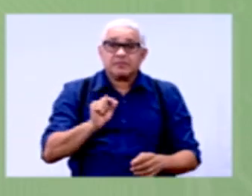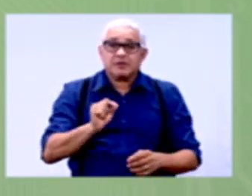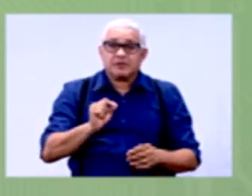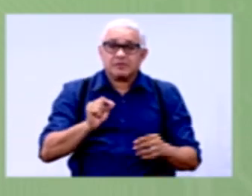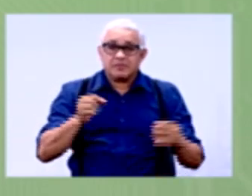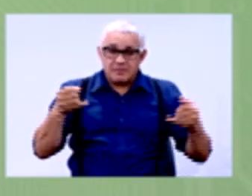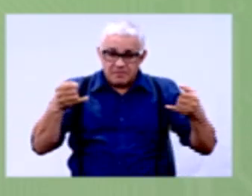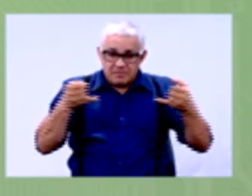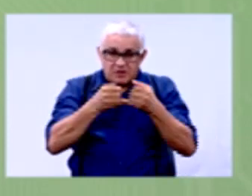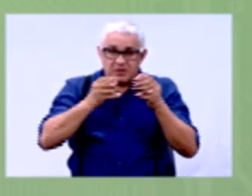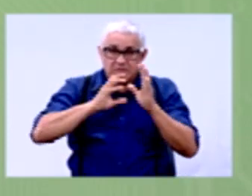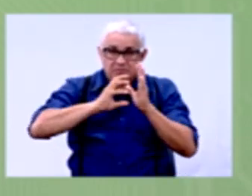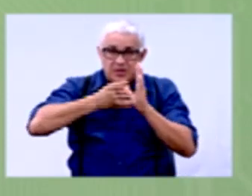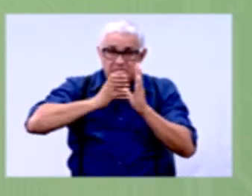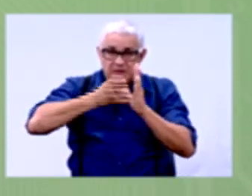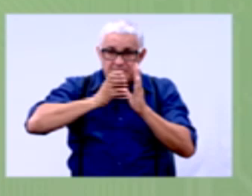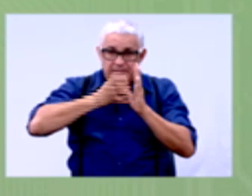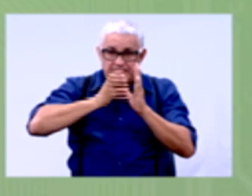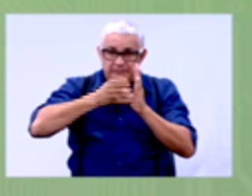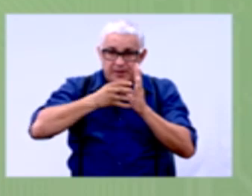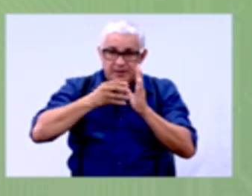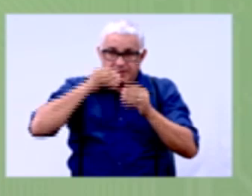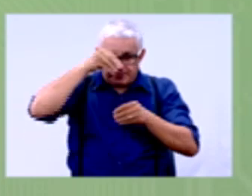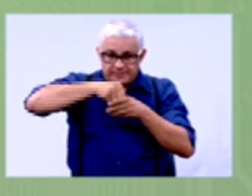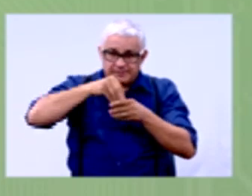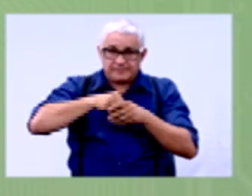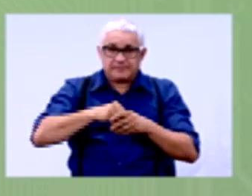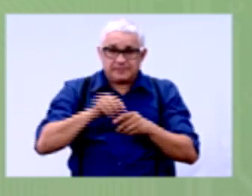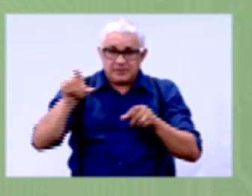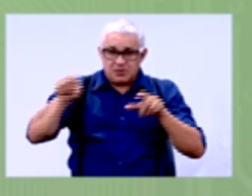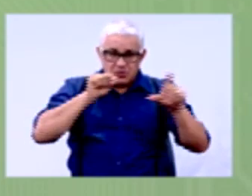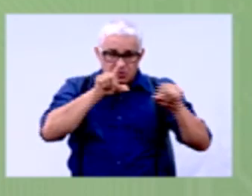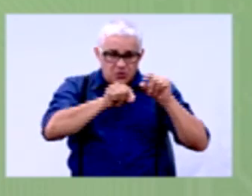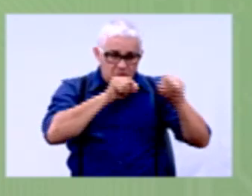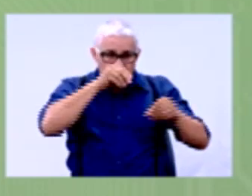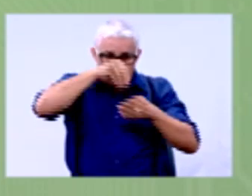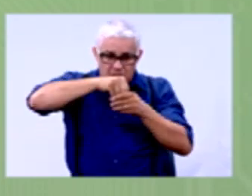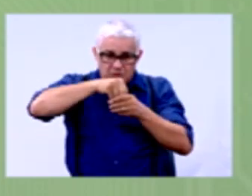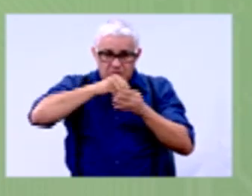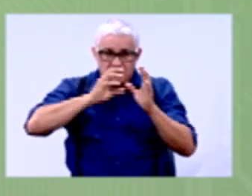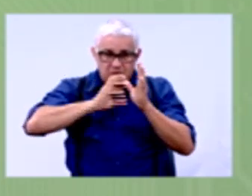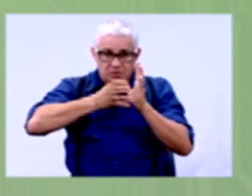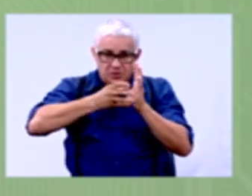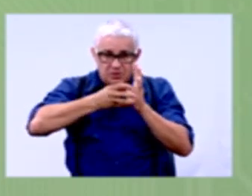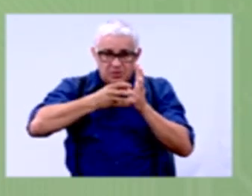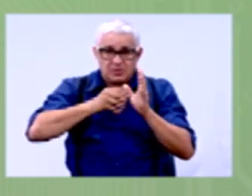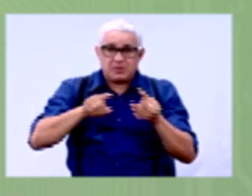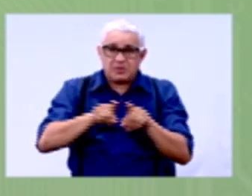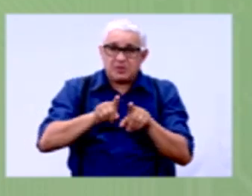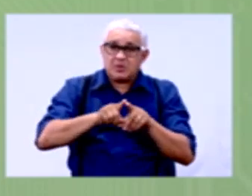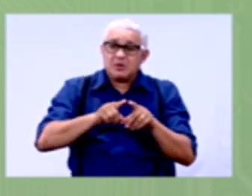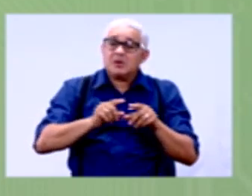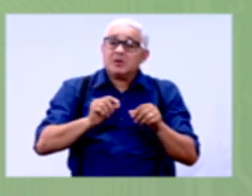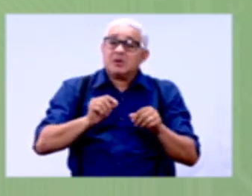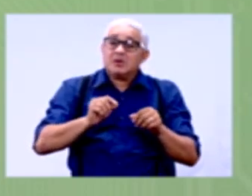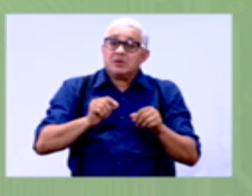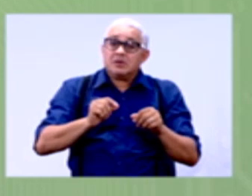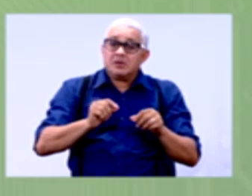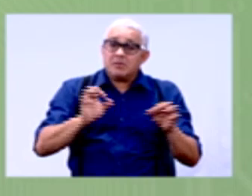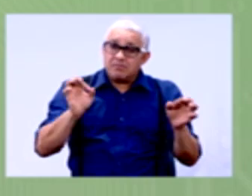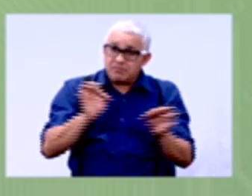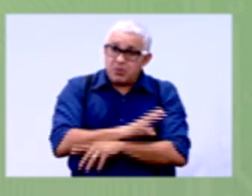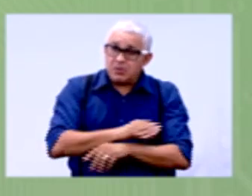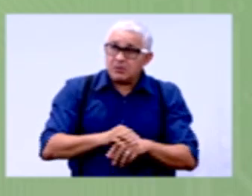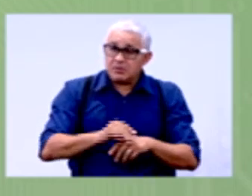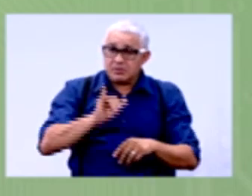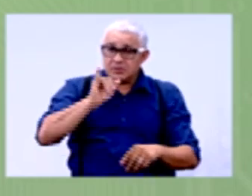conecta com o banco de dados aqui, certo? Faz a seleção do banco, enfim, e a gente executa a cláusula de